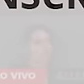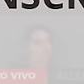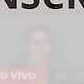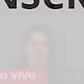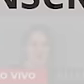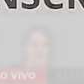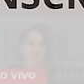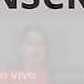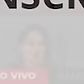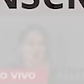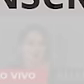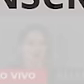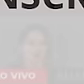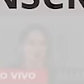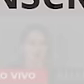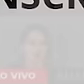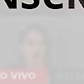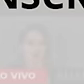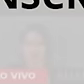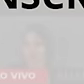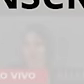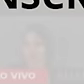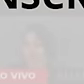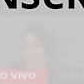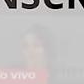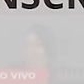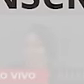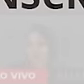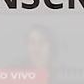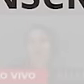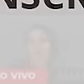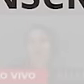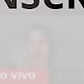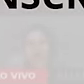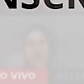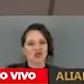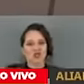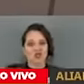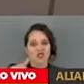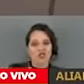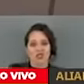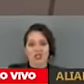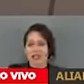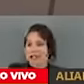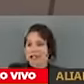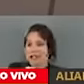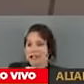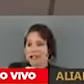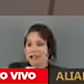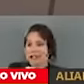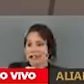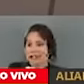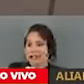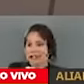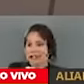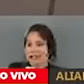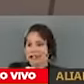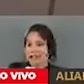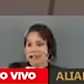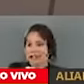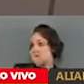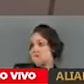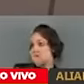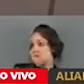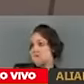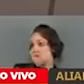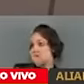para esclarecer o posicionamento do Brasil diante das eleições na Venezuela Amorim declarou que jamais propôs